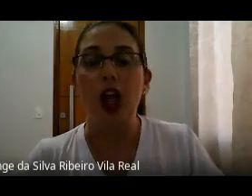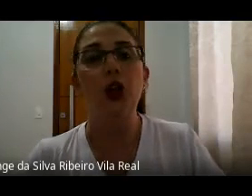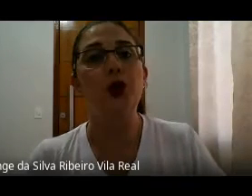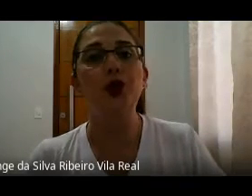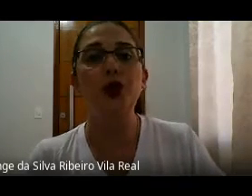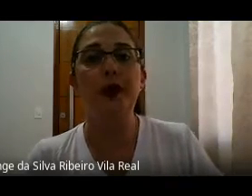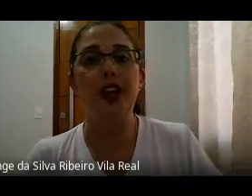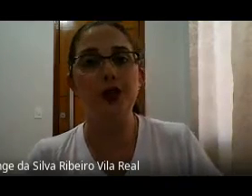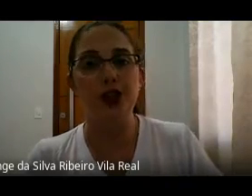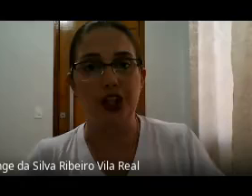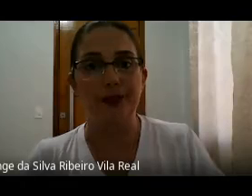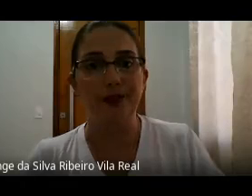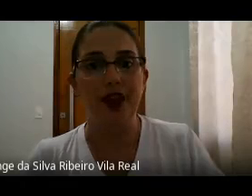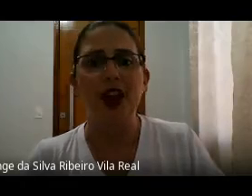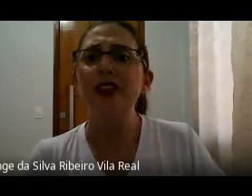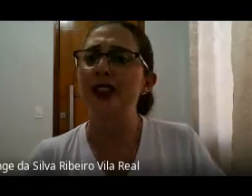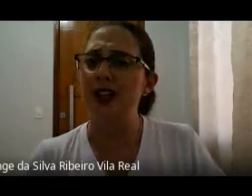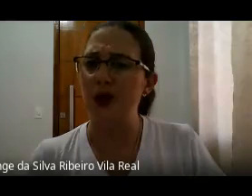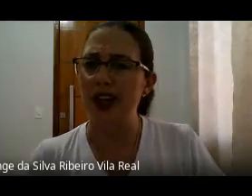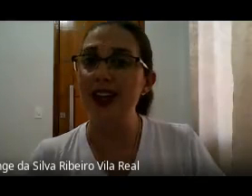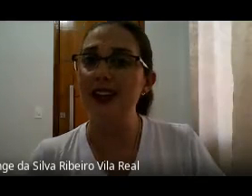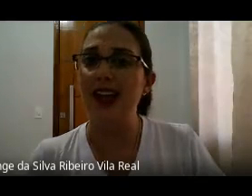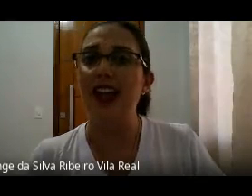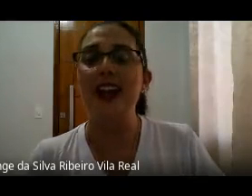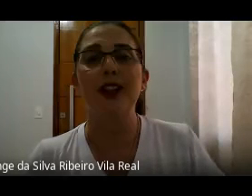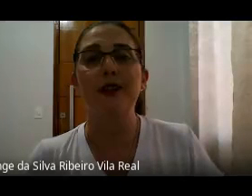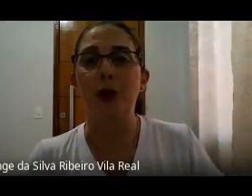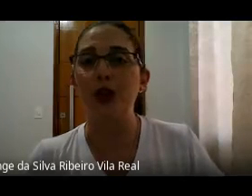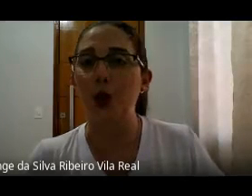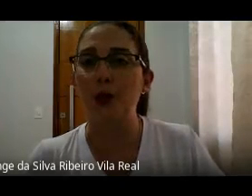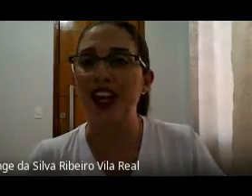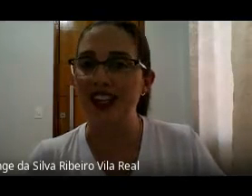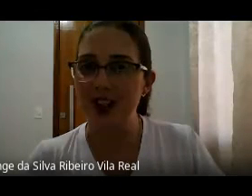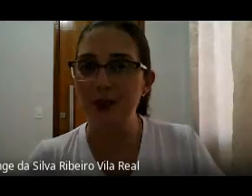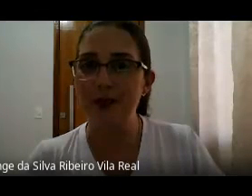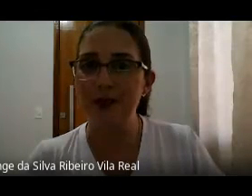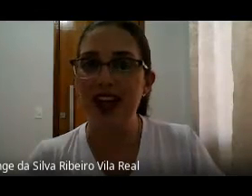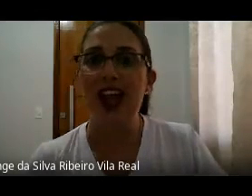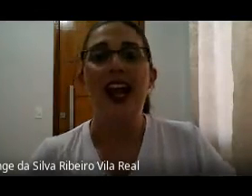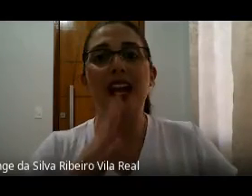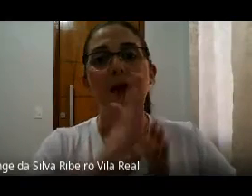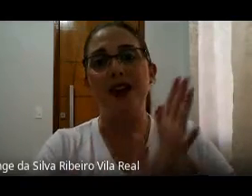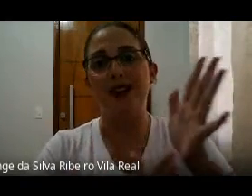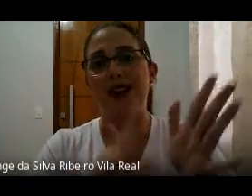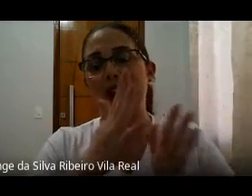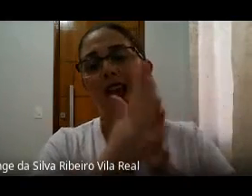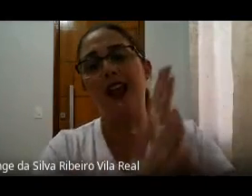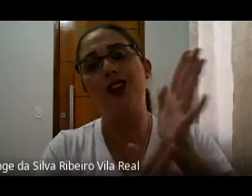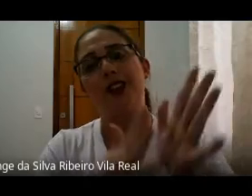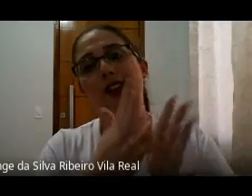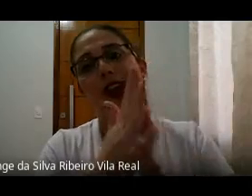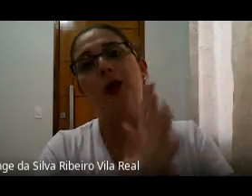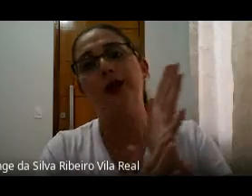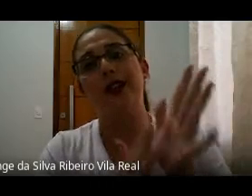Libras, no curso de Pedagogia. Vocês conhecem essa forma de comunicação? Libras, que